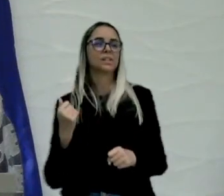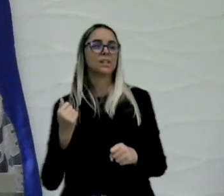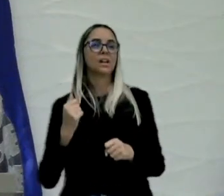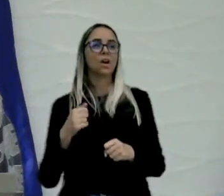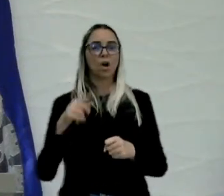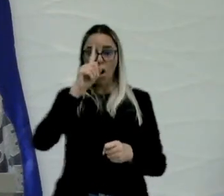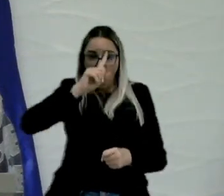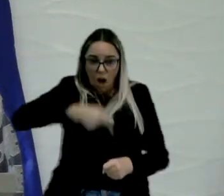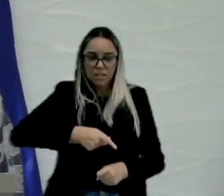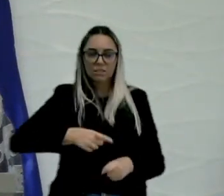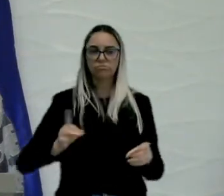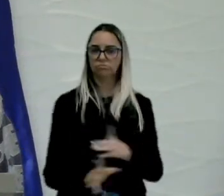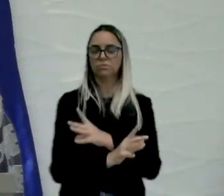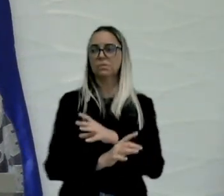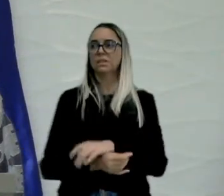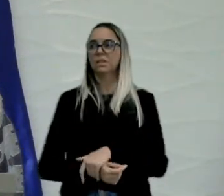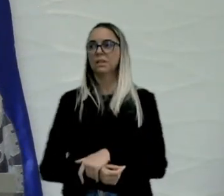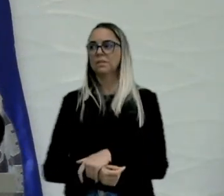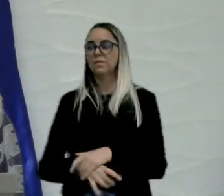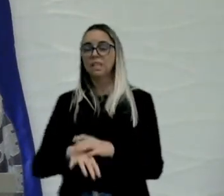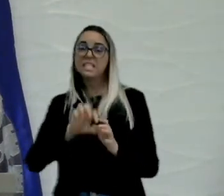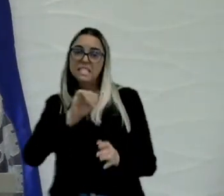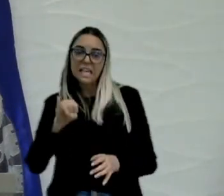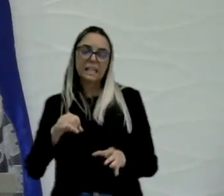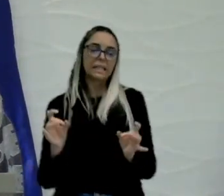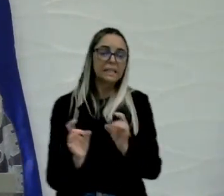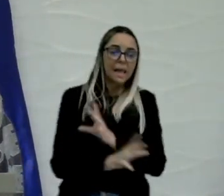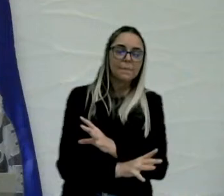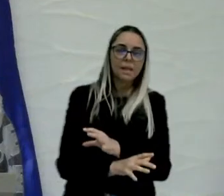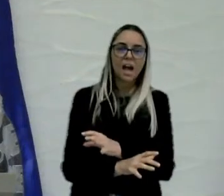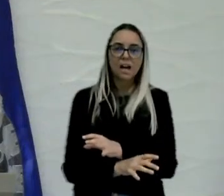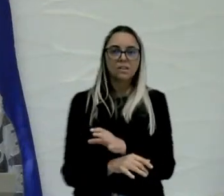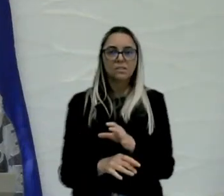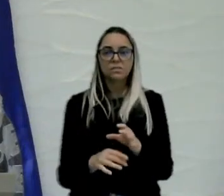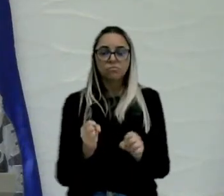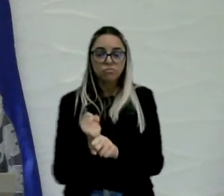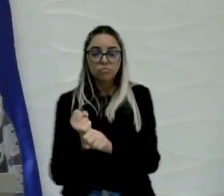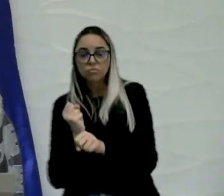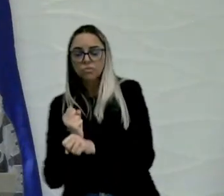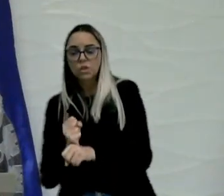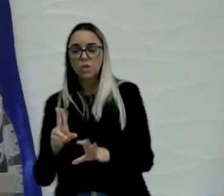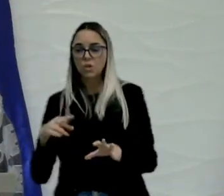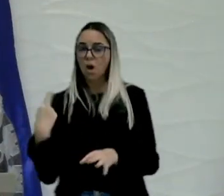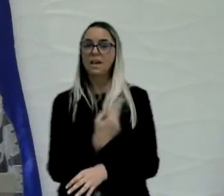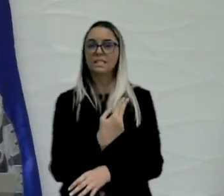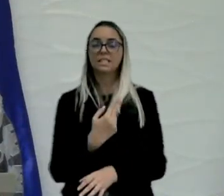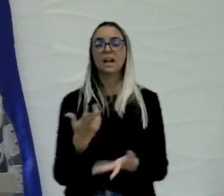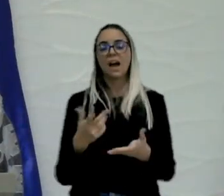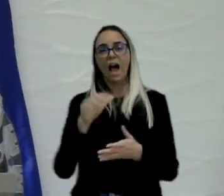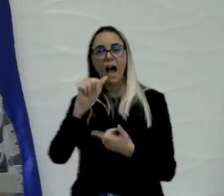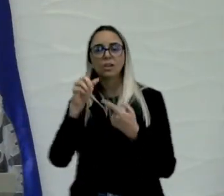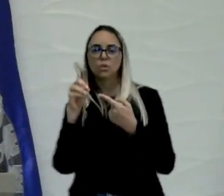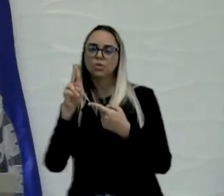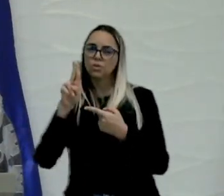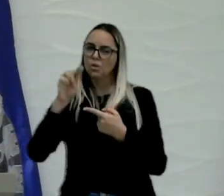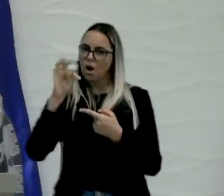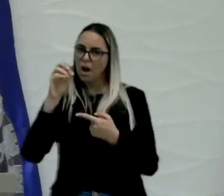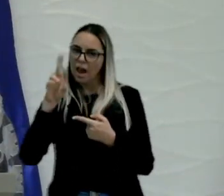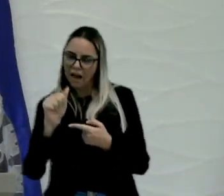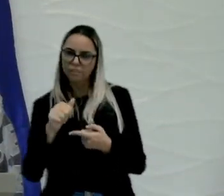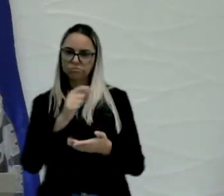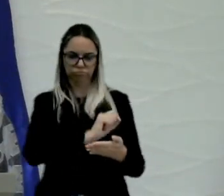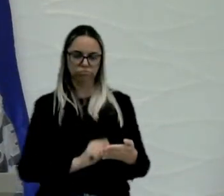de serviço para terminar Depois que terminar essa obra aí sim nós vamos ter água para nossa população